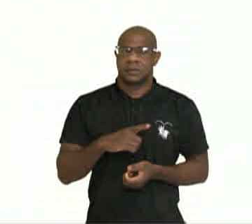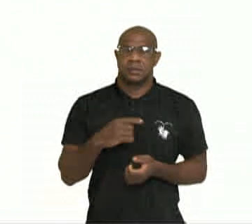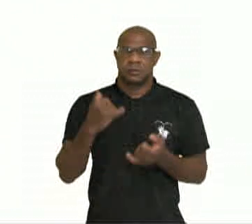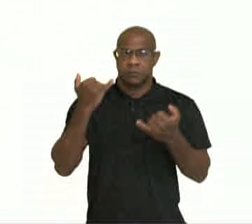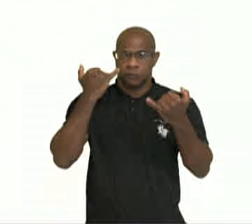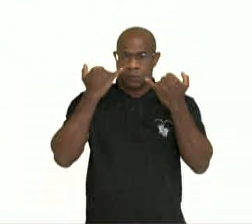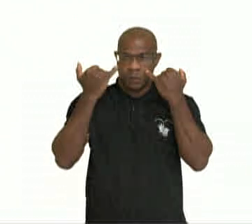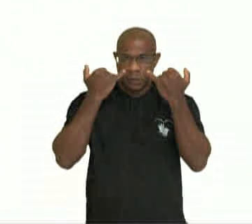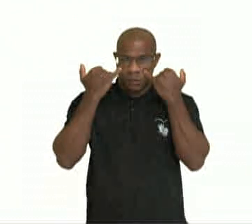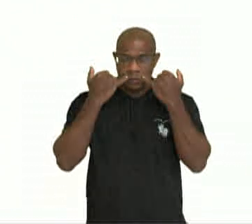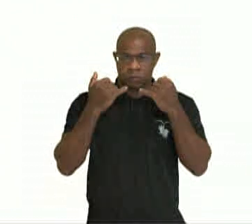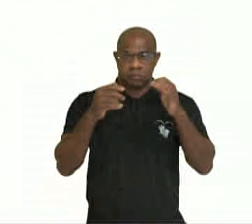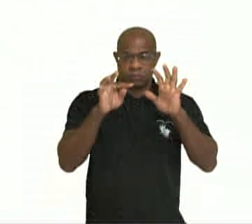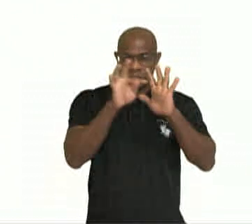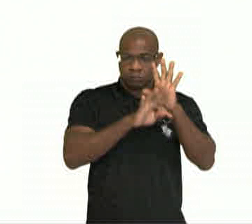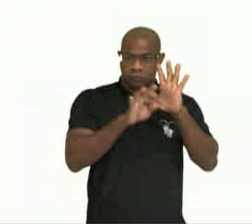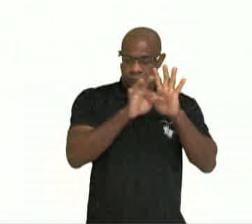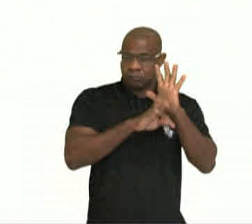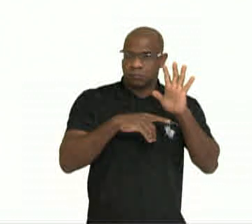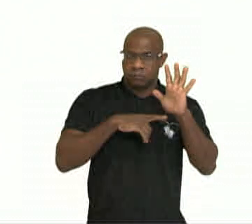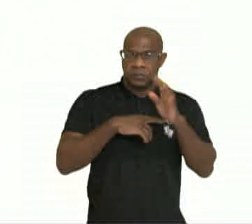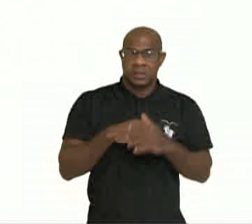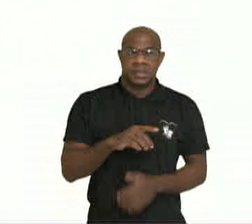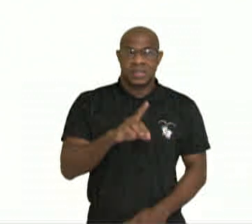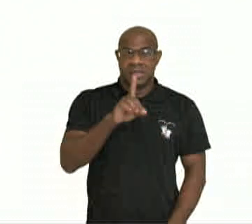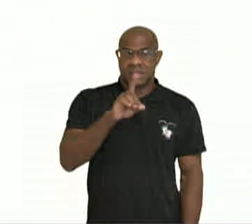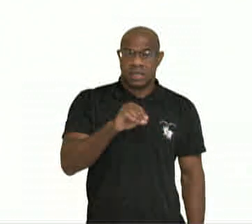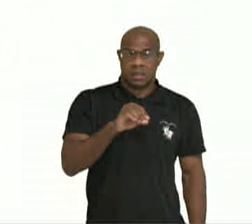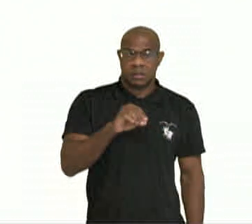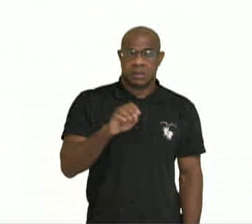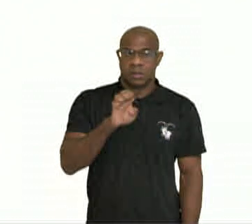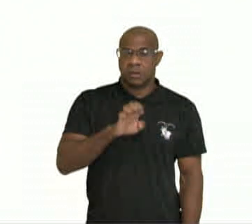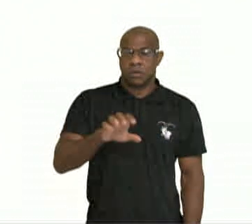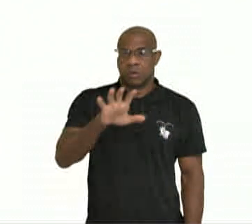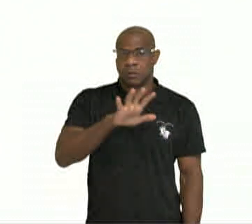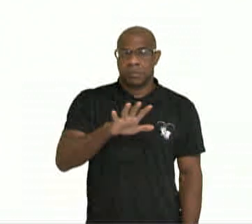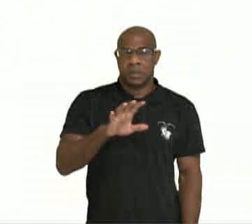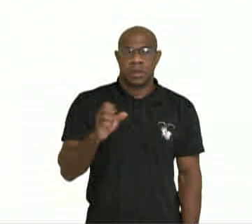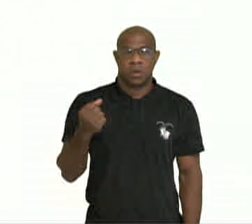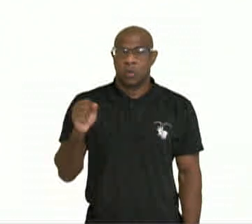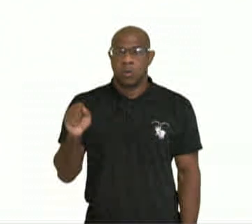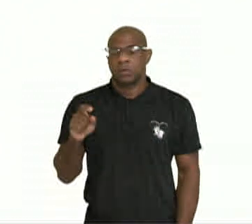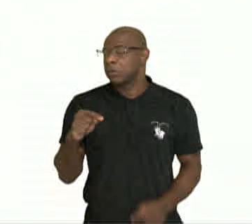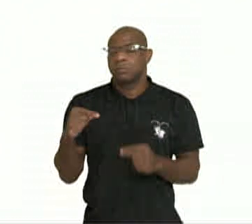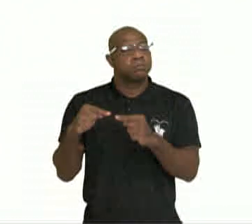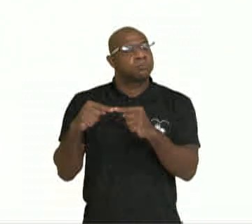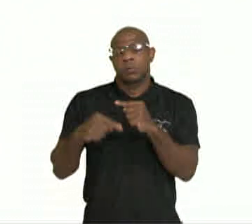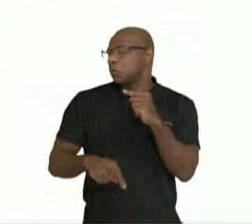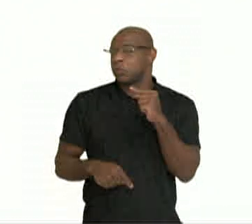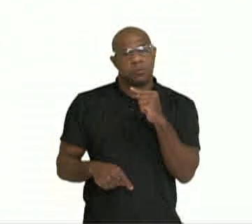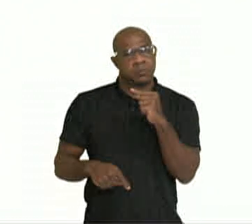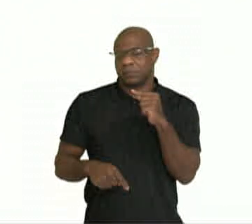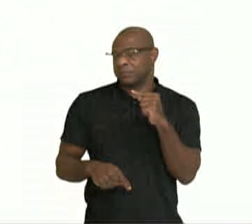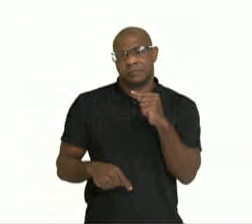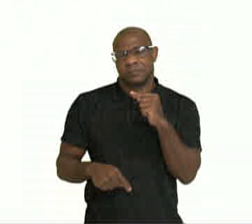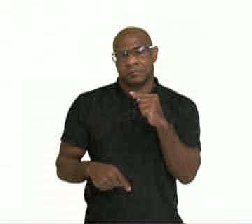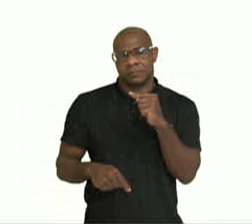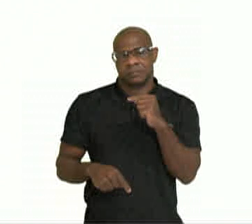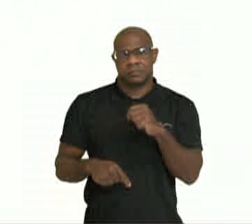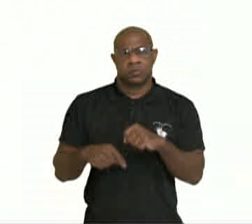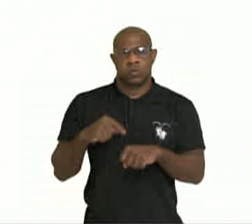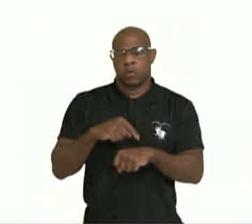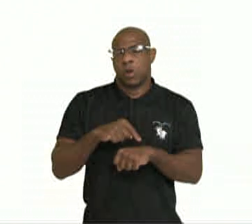texto, né? De cada 10 europeus, 8 não estão aí de acordo. Además, este